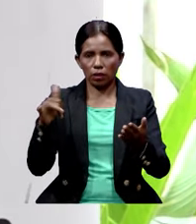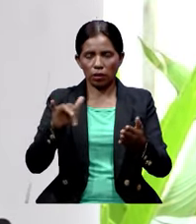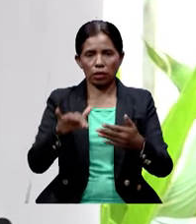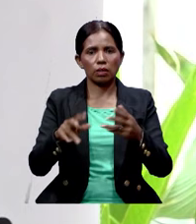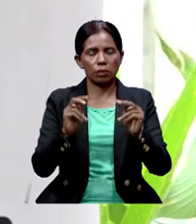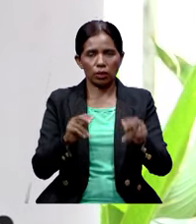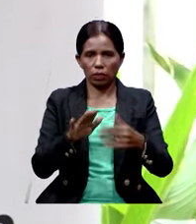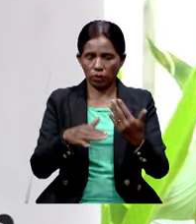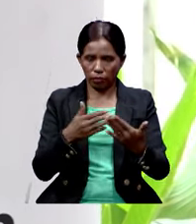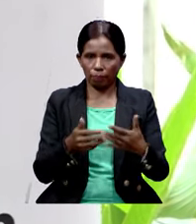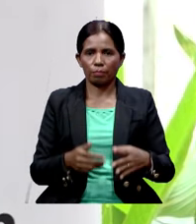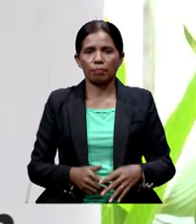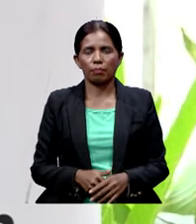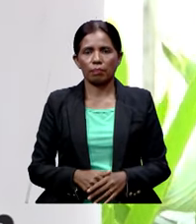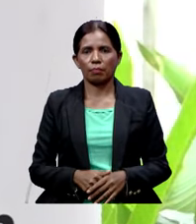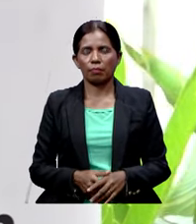cerca.